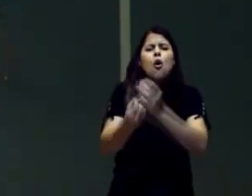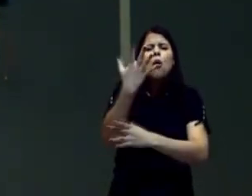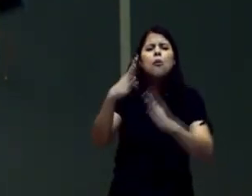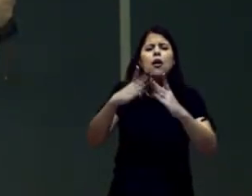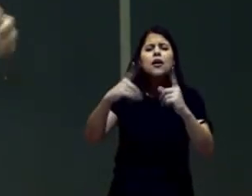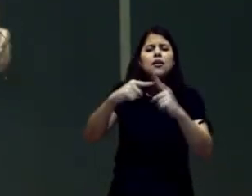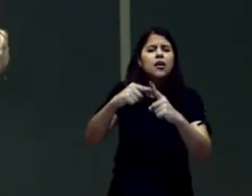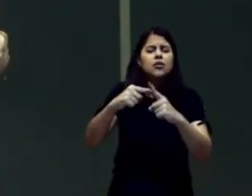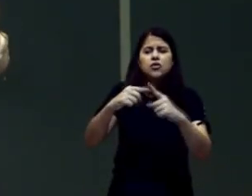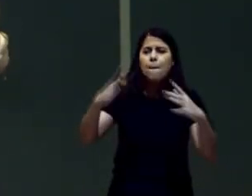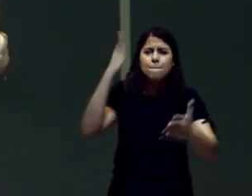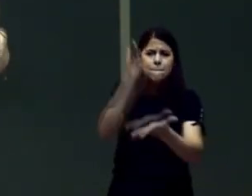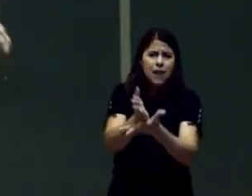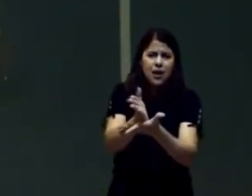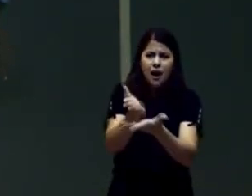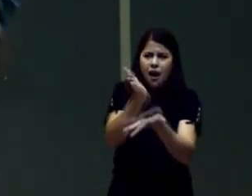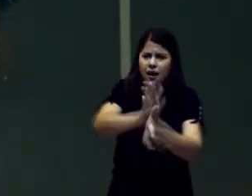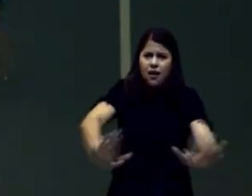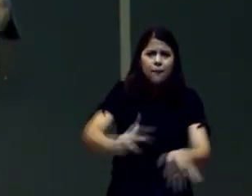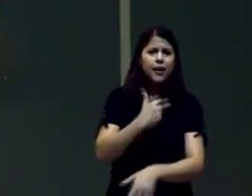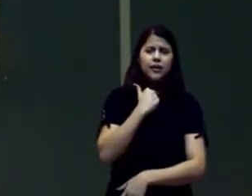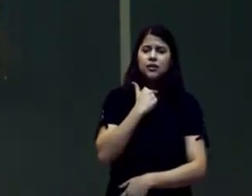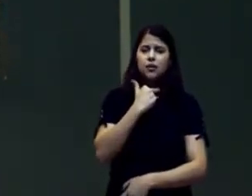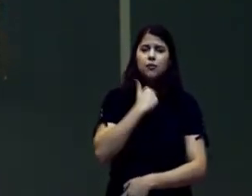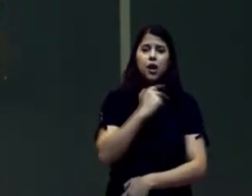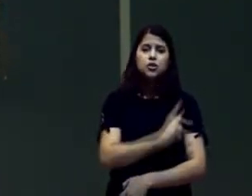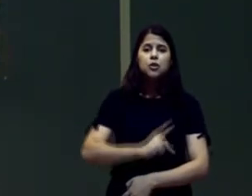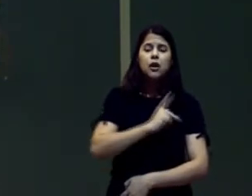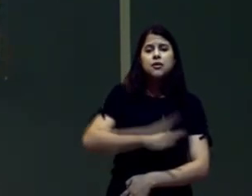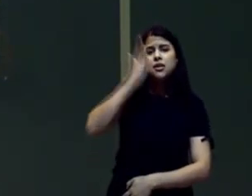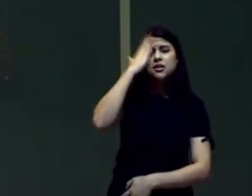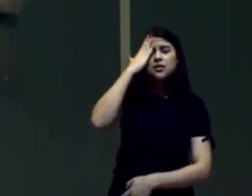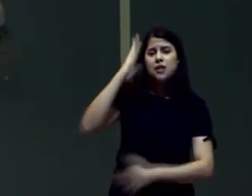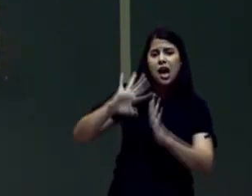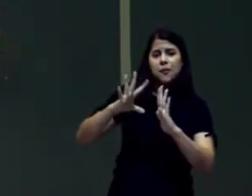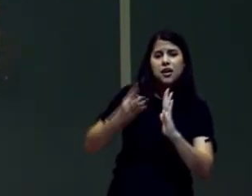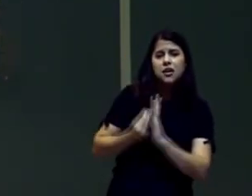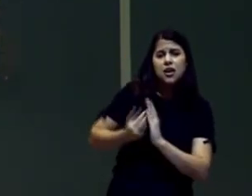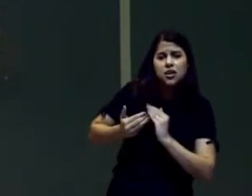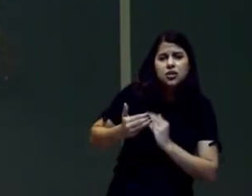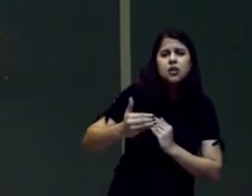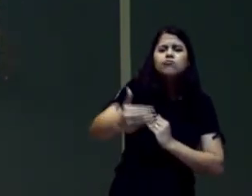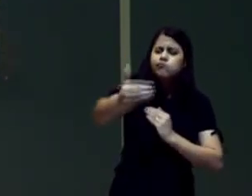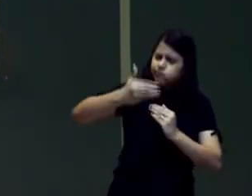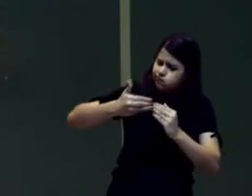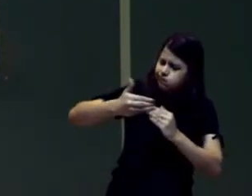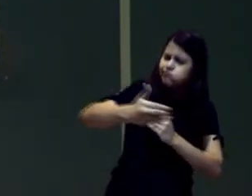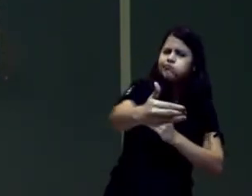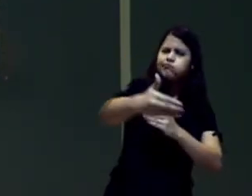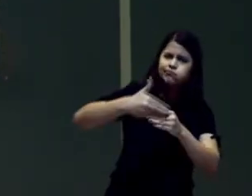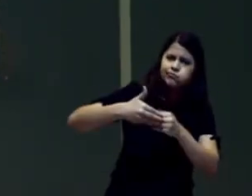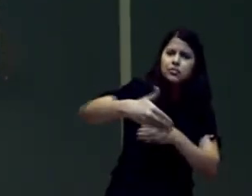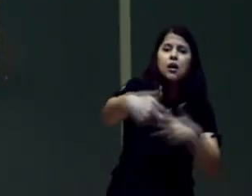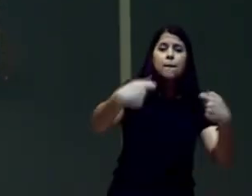não poderia parar. Ele tinha um profundo sentimento de continuidade. E eu poderia lhes dar muitos exemplos, mas um exemplo me